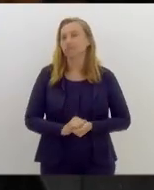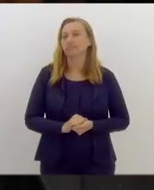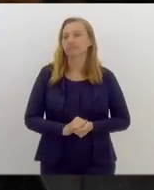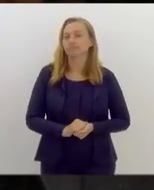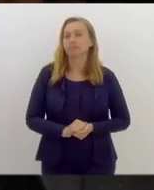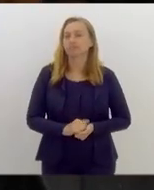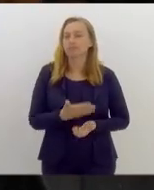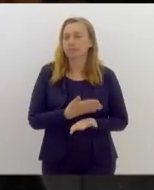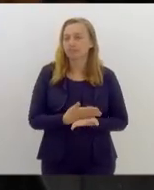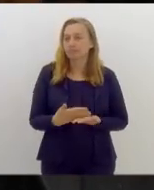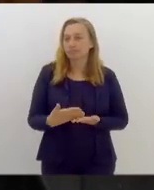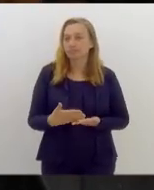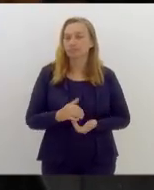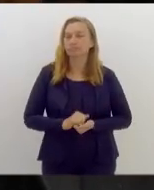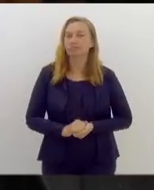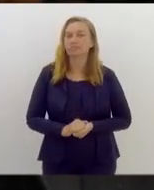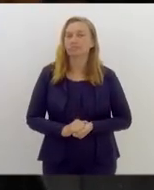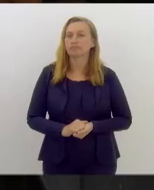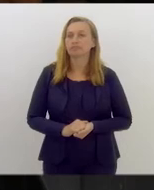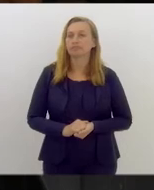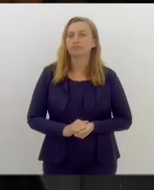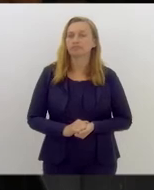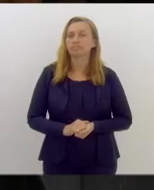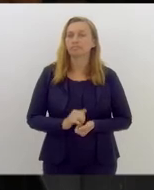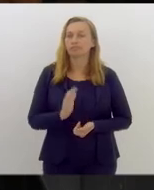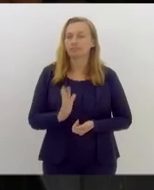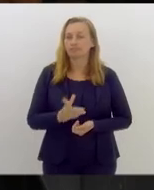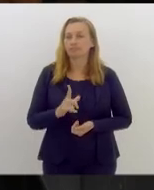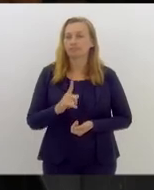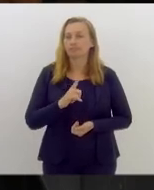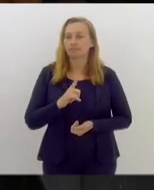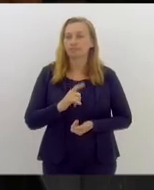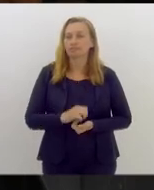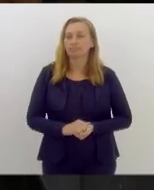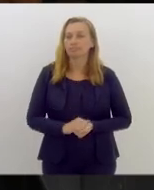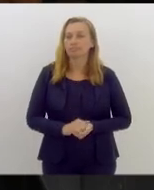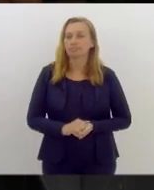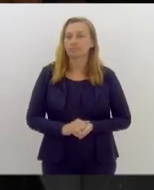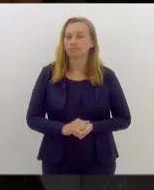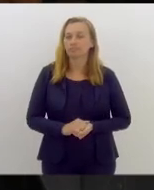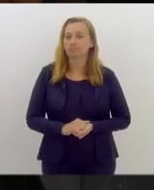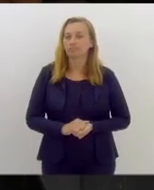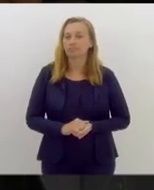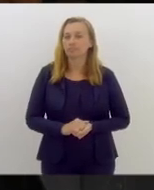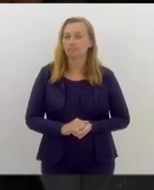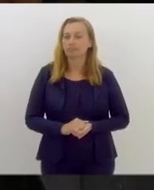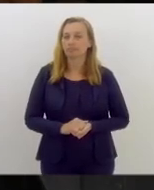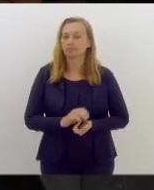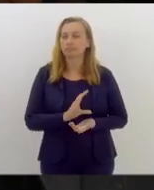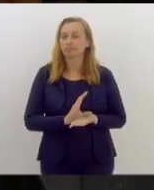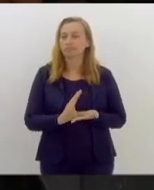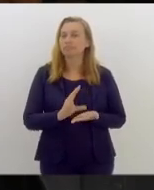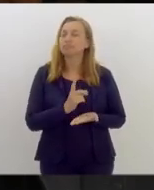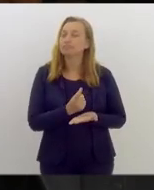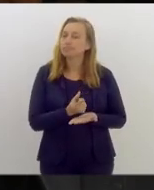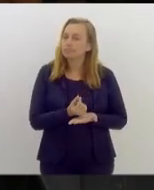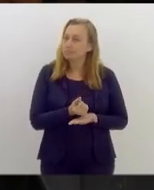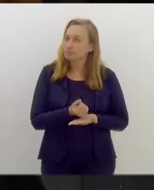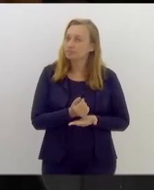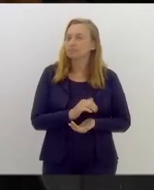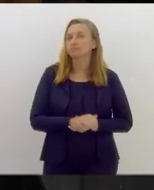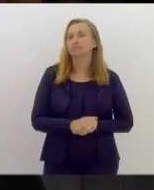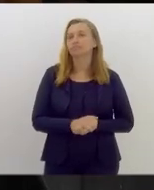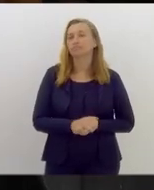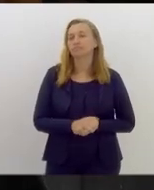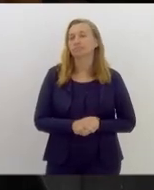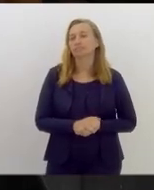premissas iniciais já passou-se a ter uma fonte de recursos para